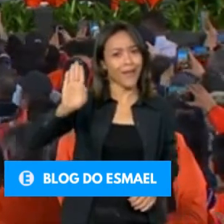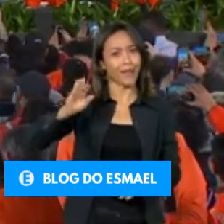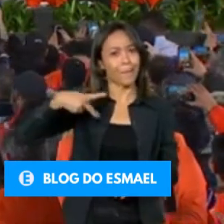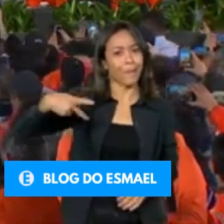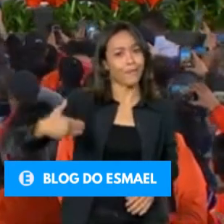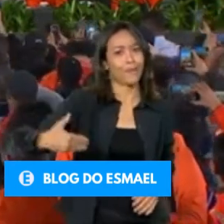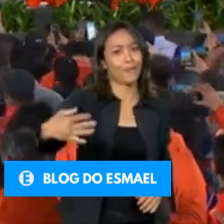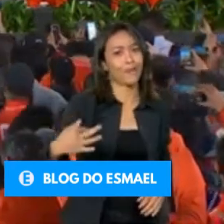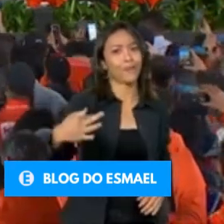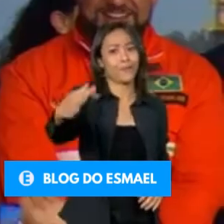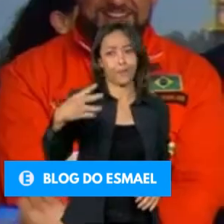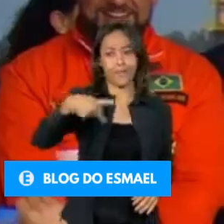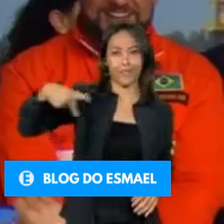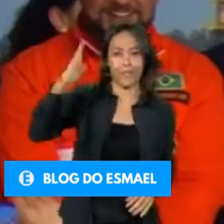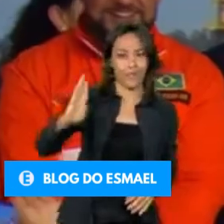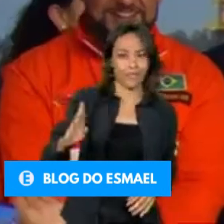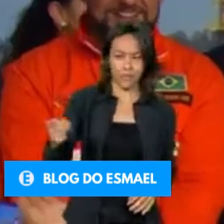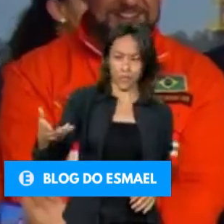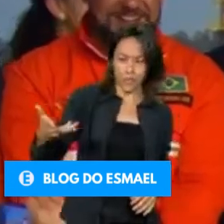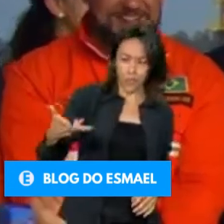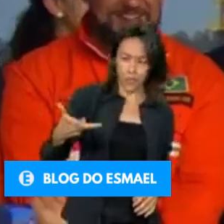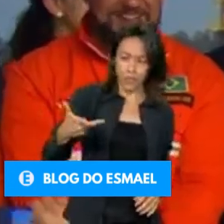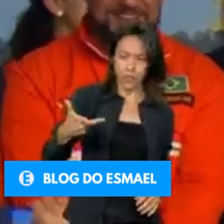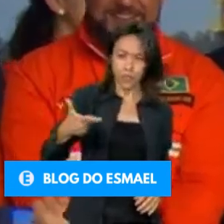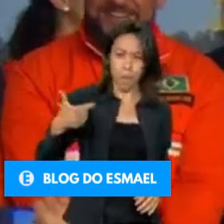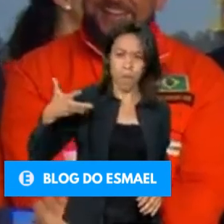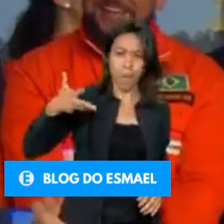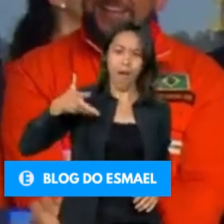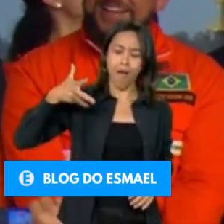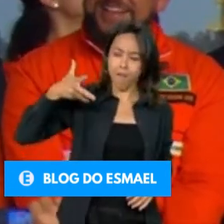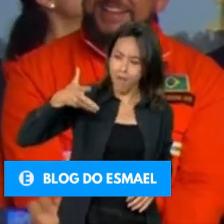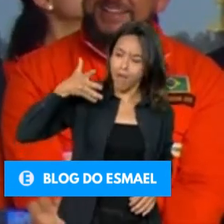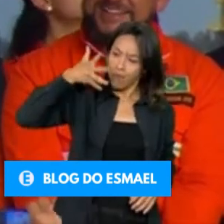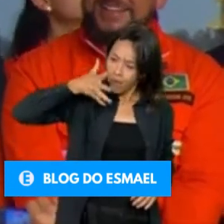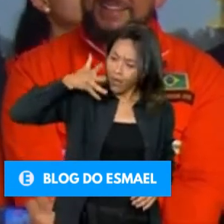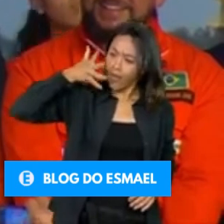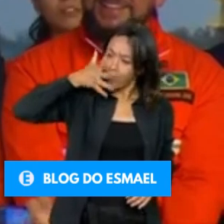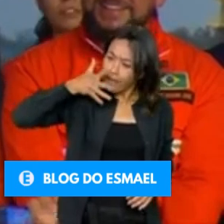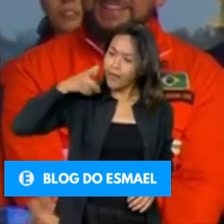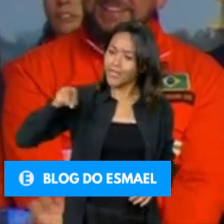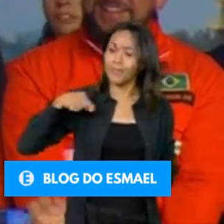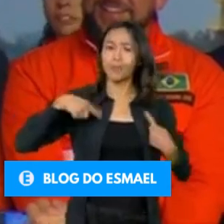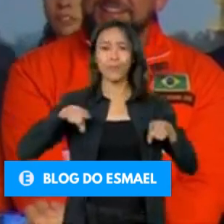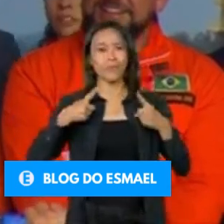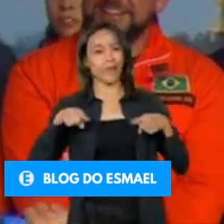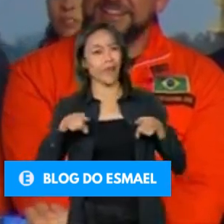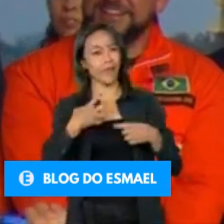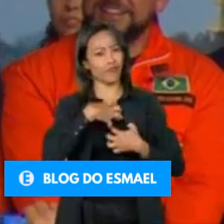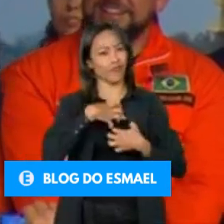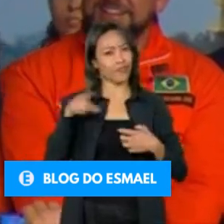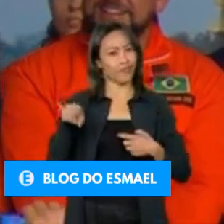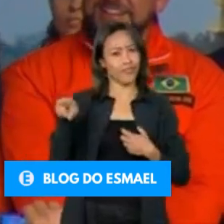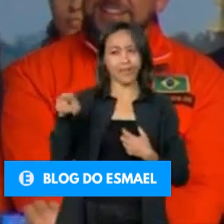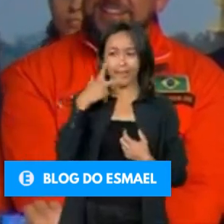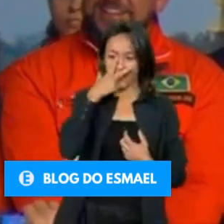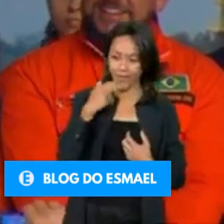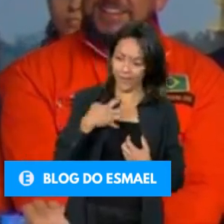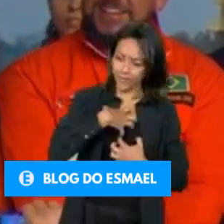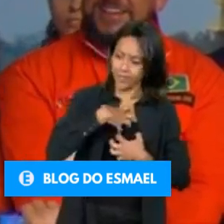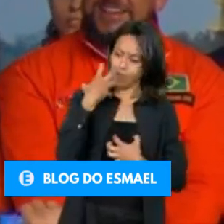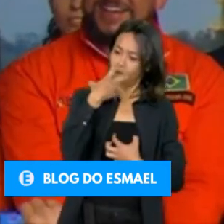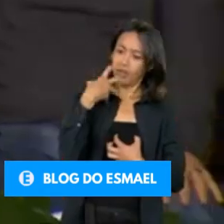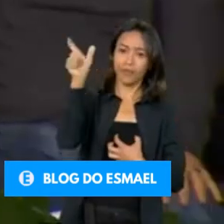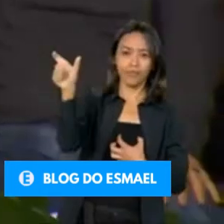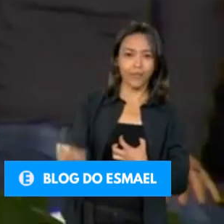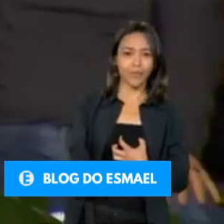porque eu nunca vi tanta eloquência, e também pela capacidade musical dele, porque todo comício ele cita um cantor e cita